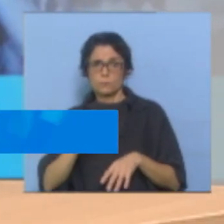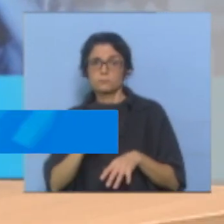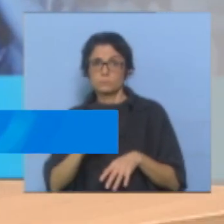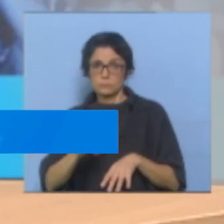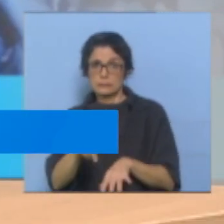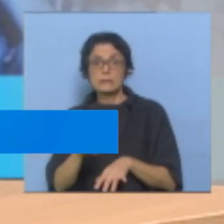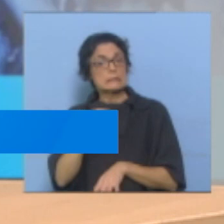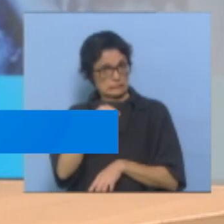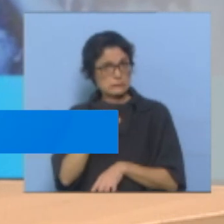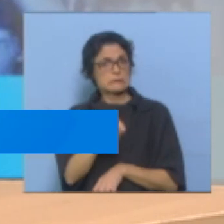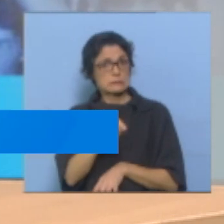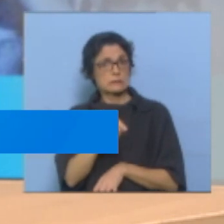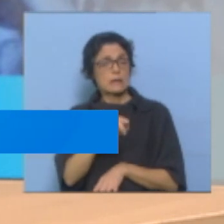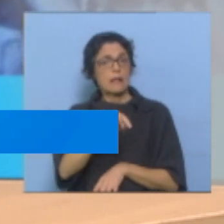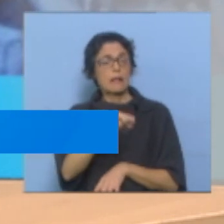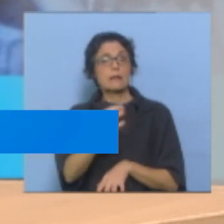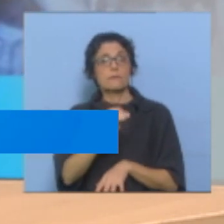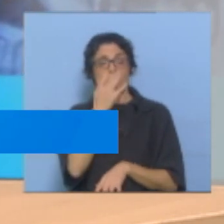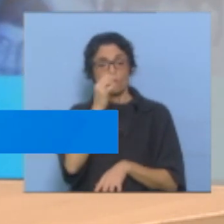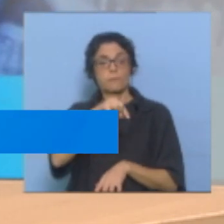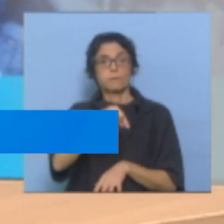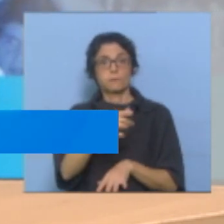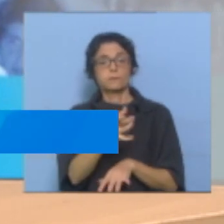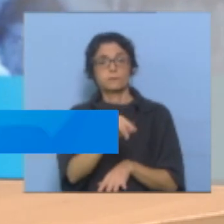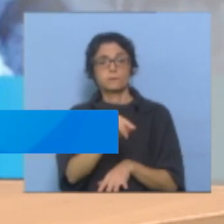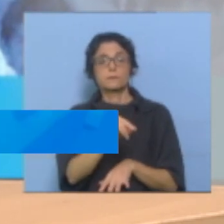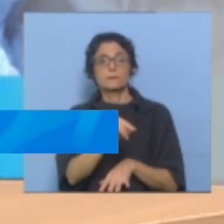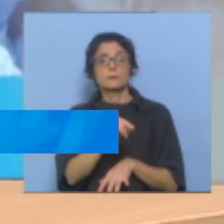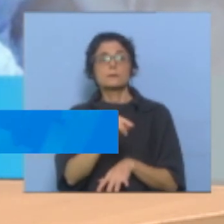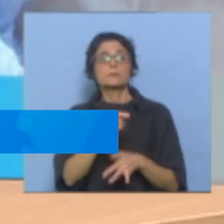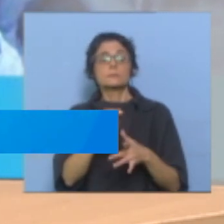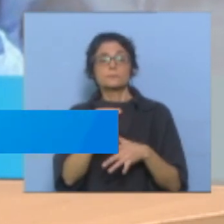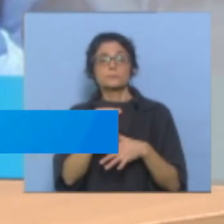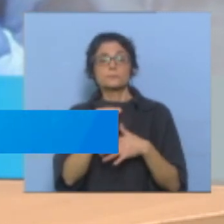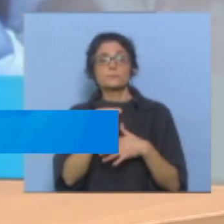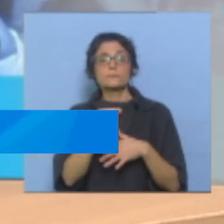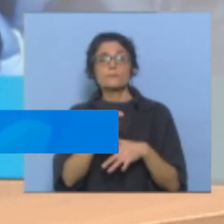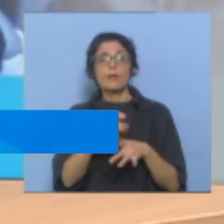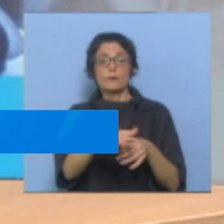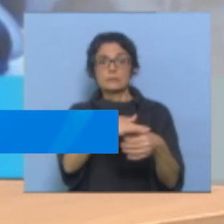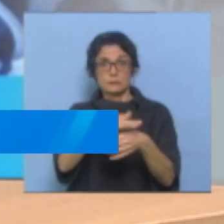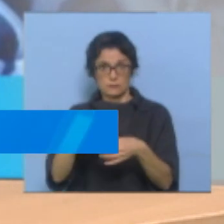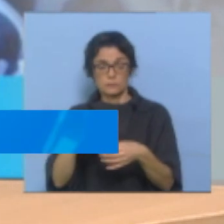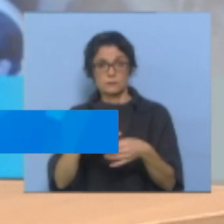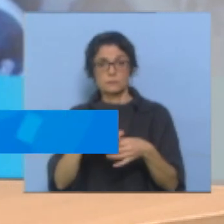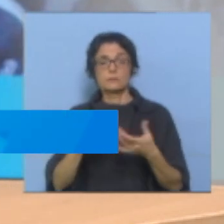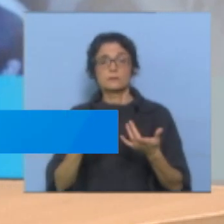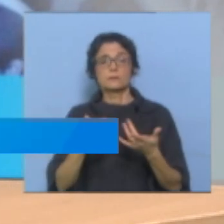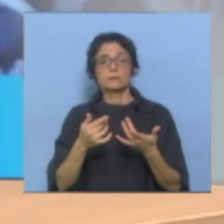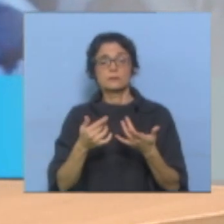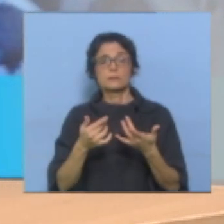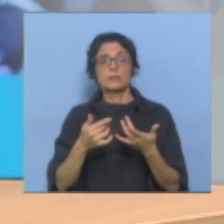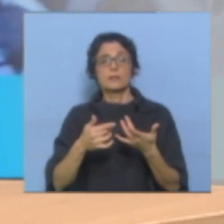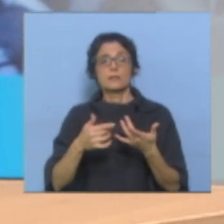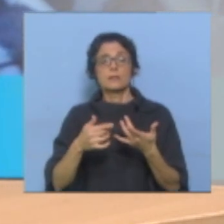de Estados e de processos de pacificação de Estados, como o caso das Farc na Colômbia e o caso do pós-apartheid na África do